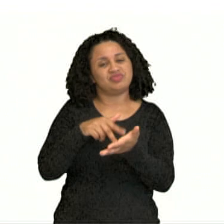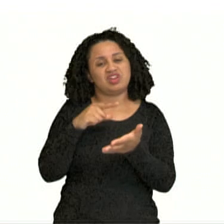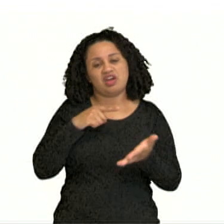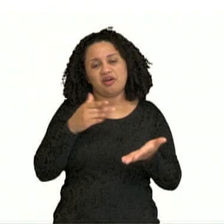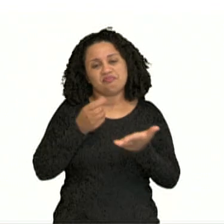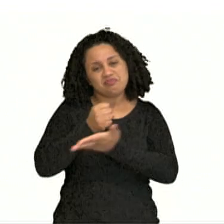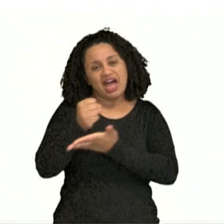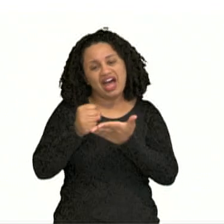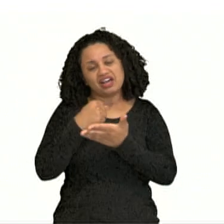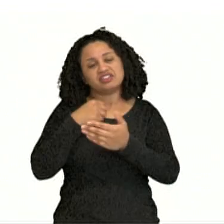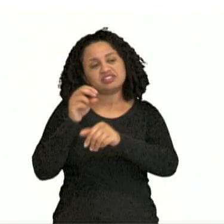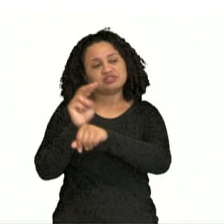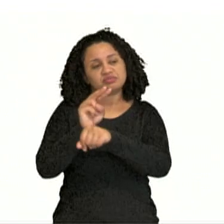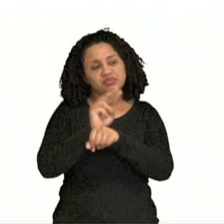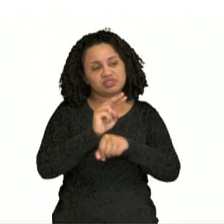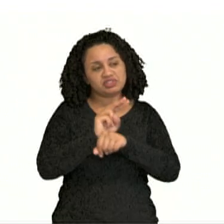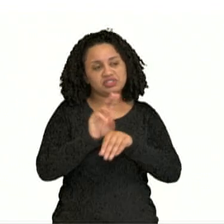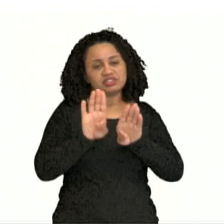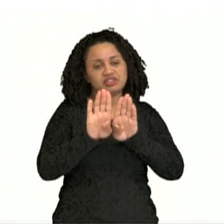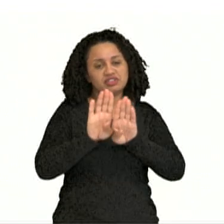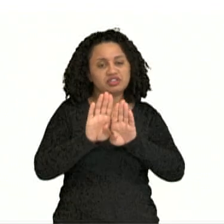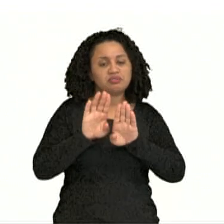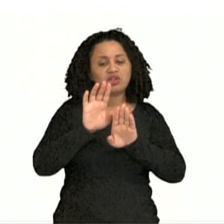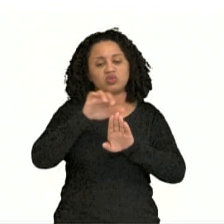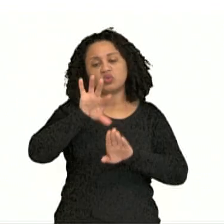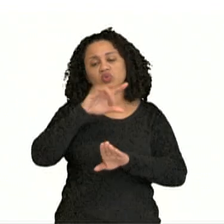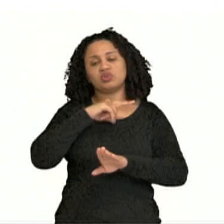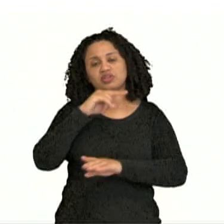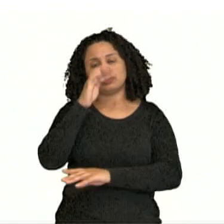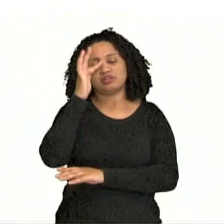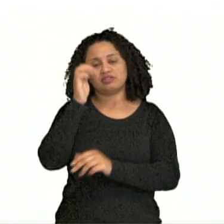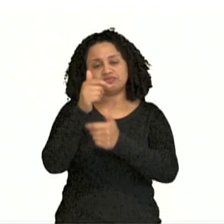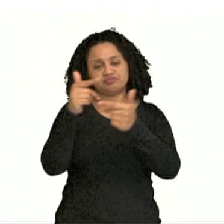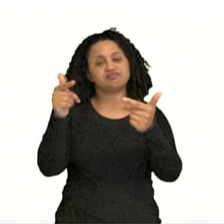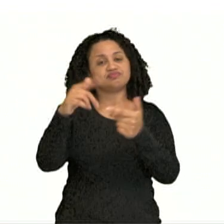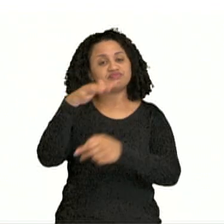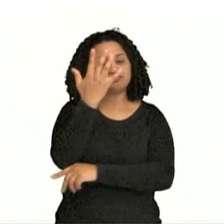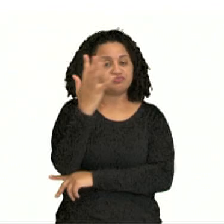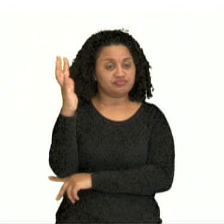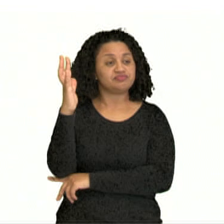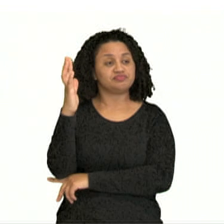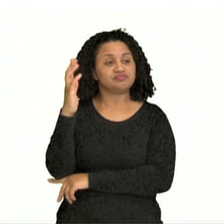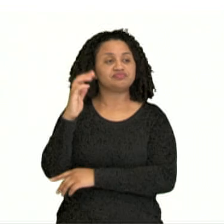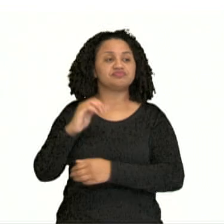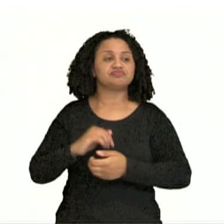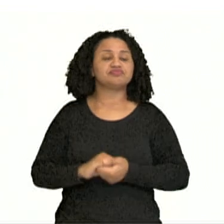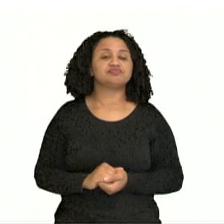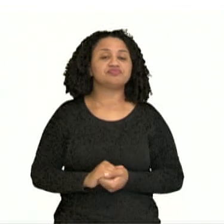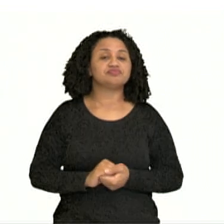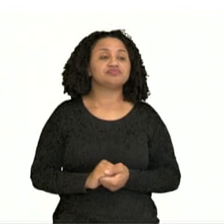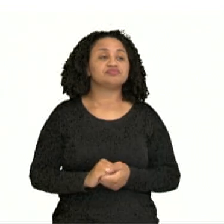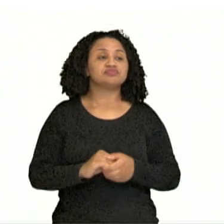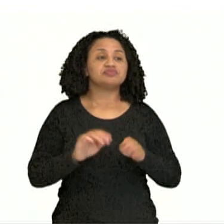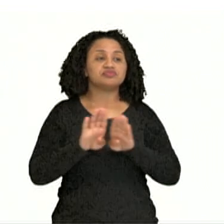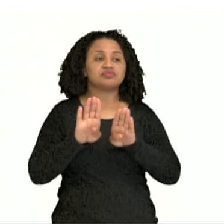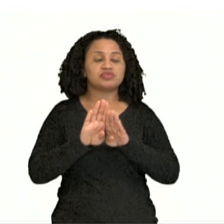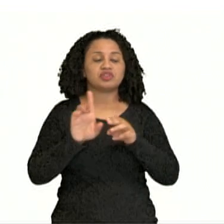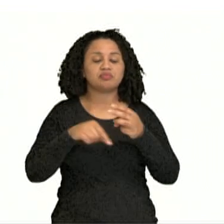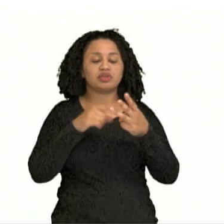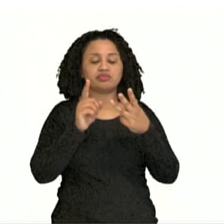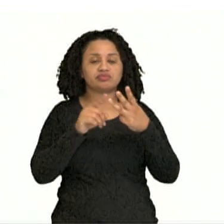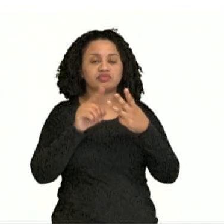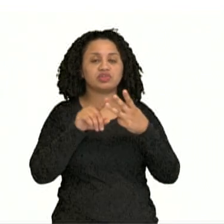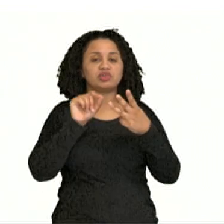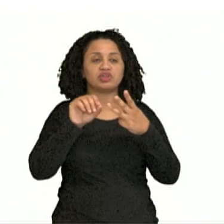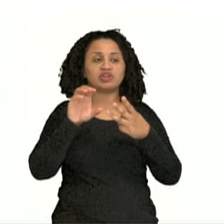suporte e proteção aos órgãos da planta. Então, vai sustentar essa planta. Nós temos um terceiro